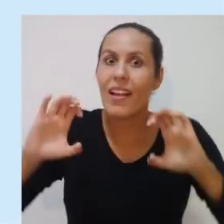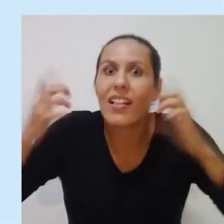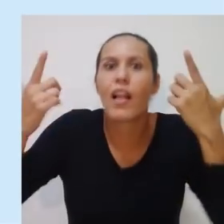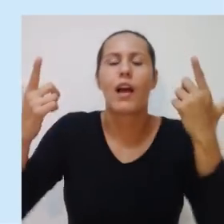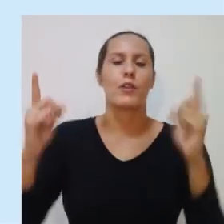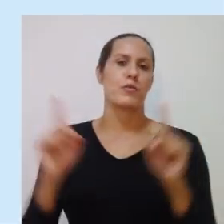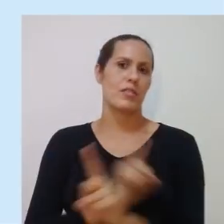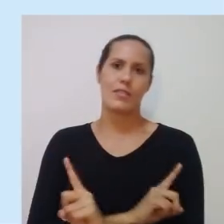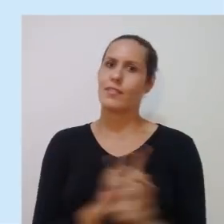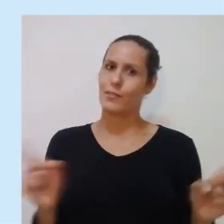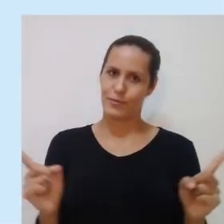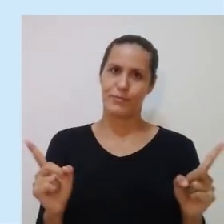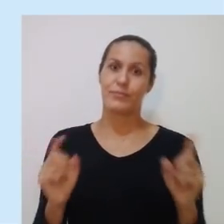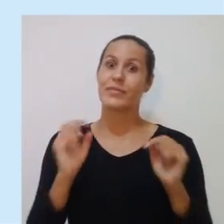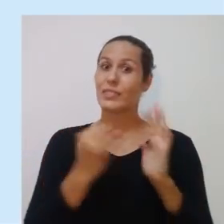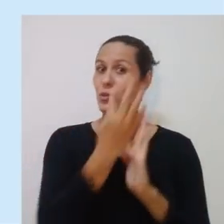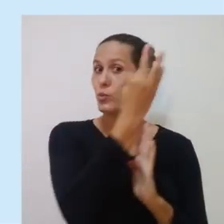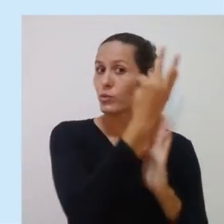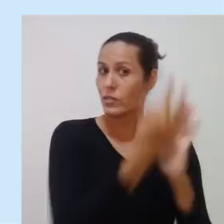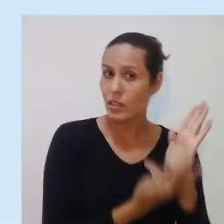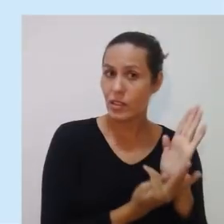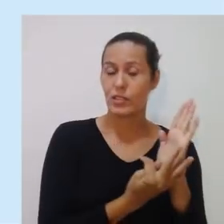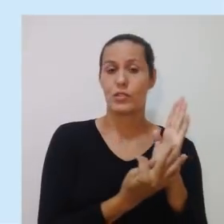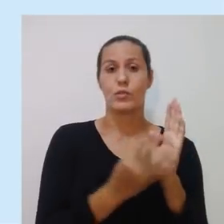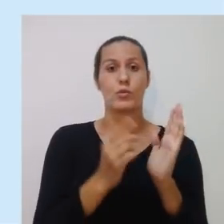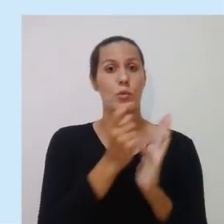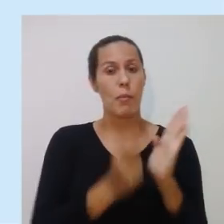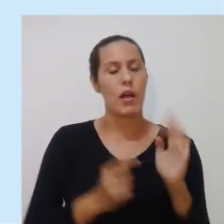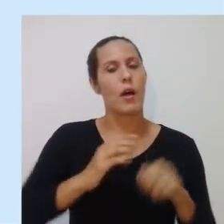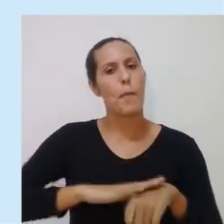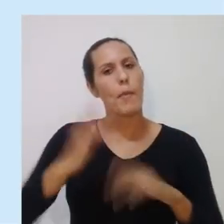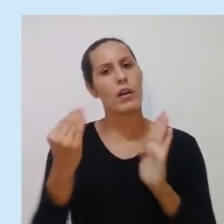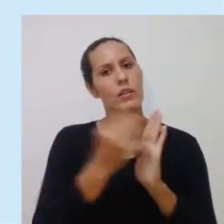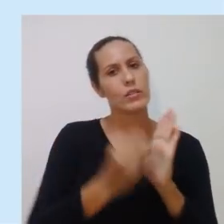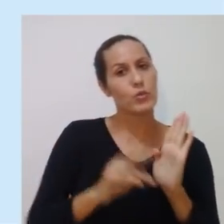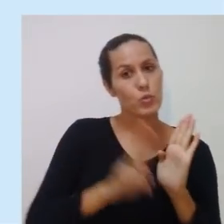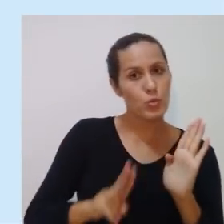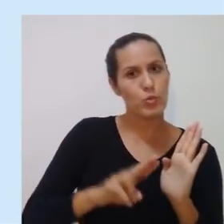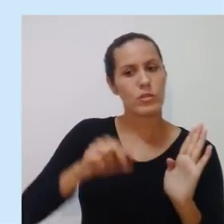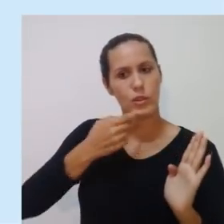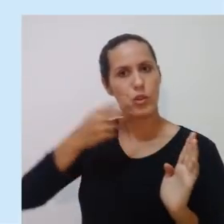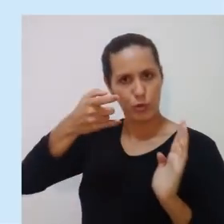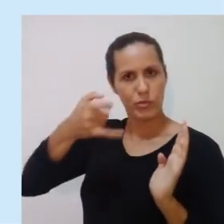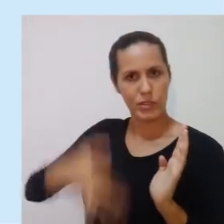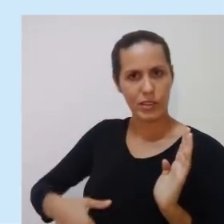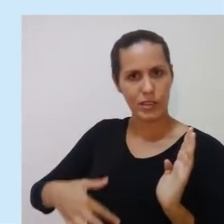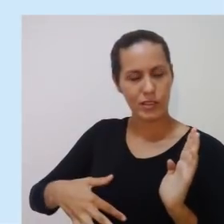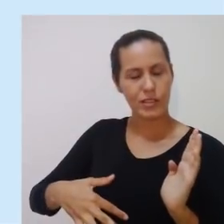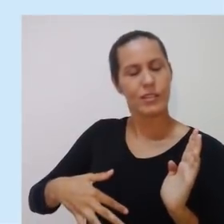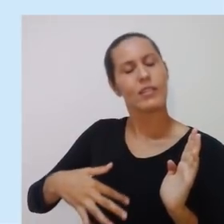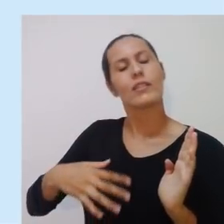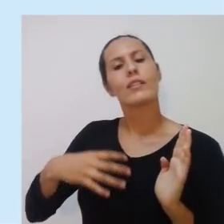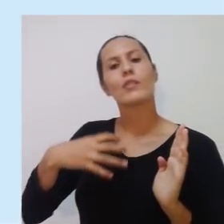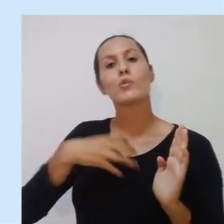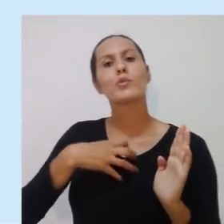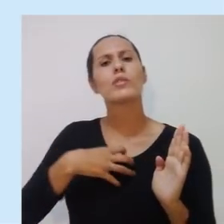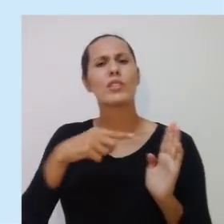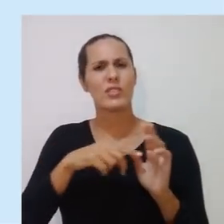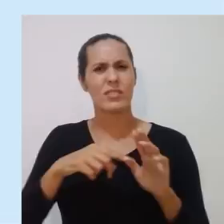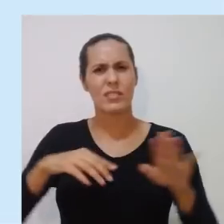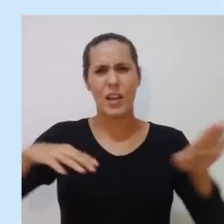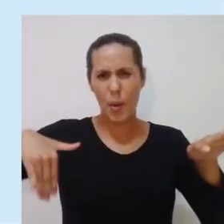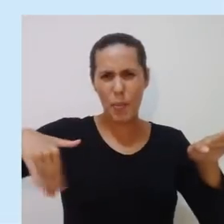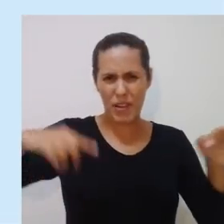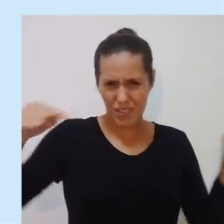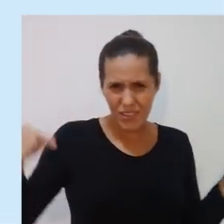um texto cujas palavras que aparecem mais são essas que eu acabei de dizer, o sentido desse texto